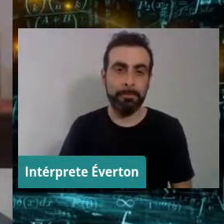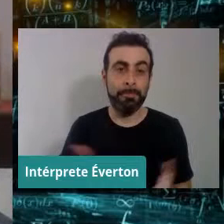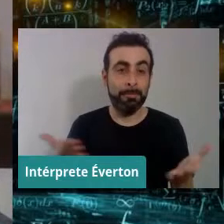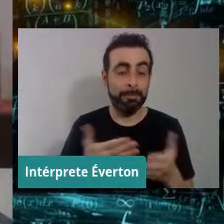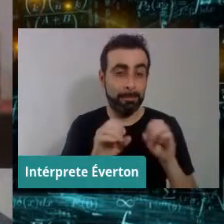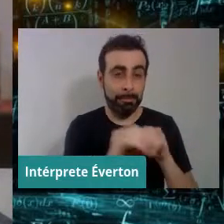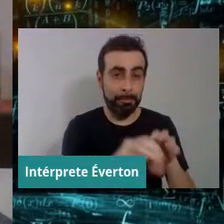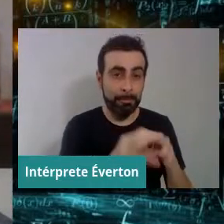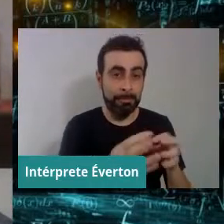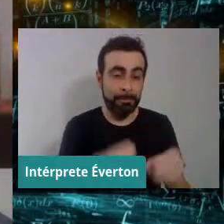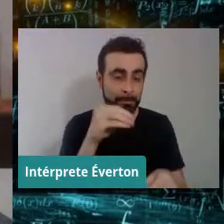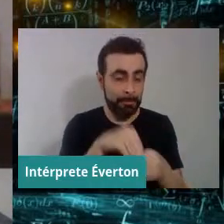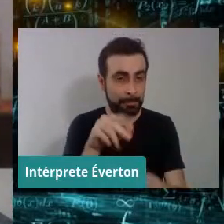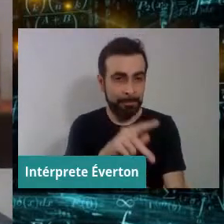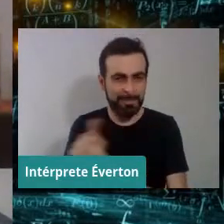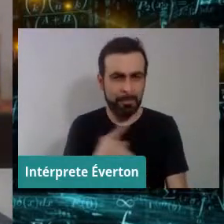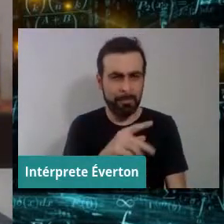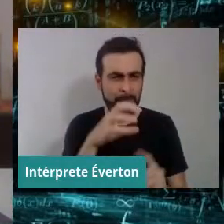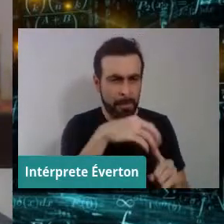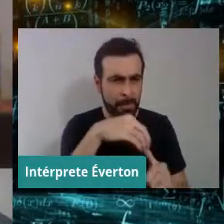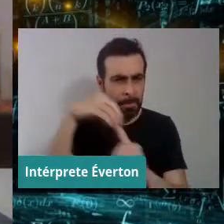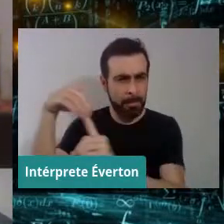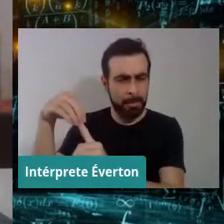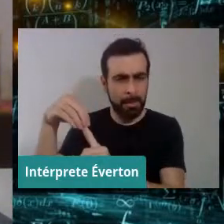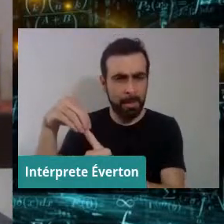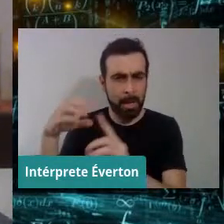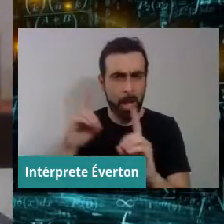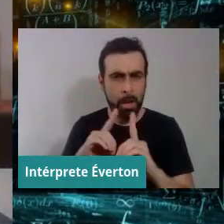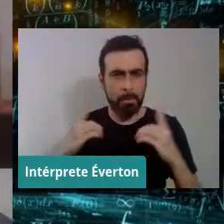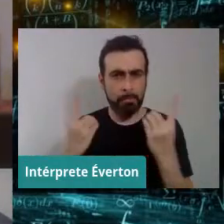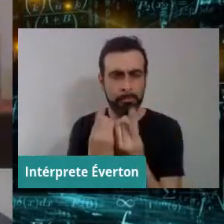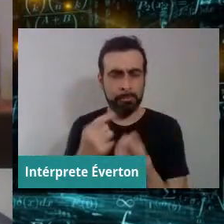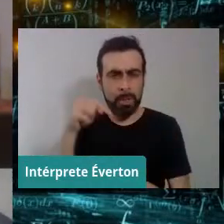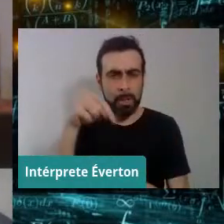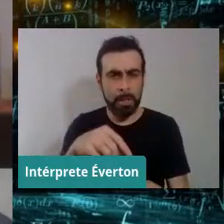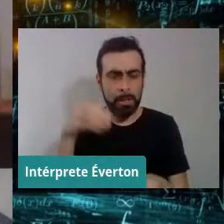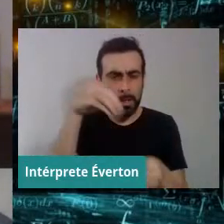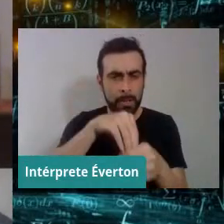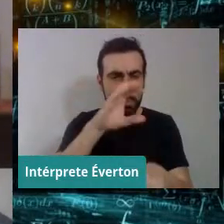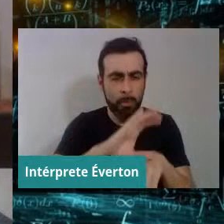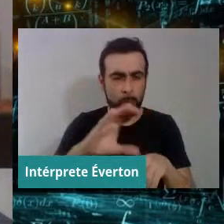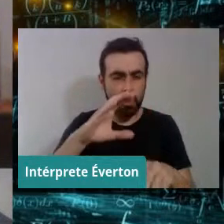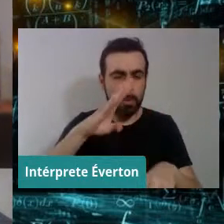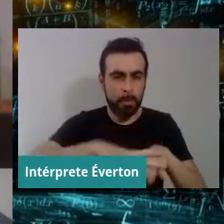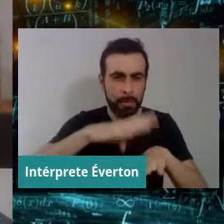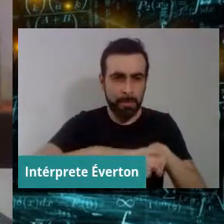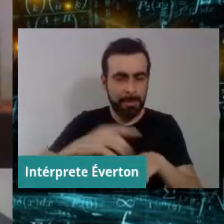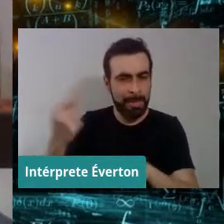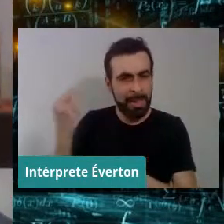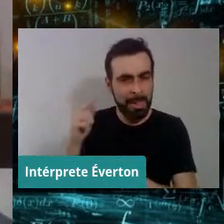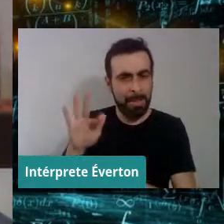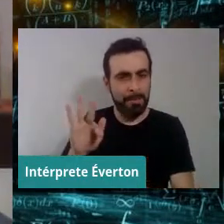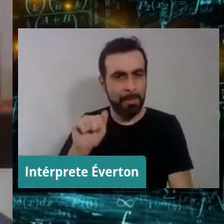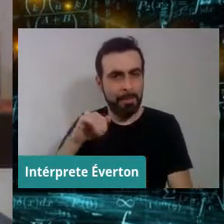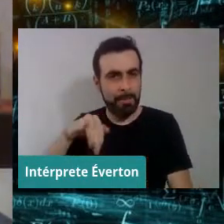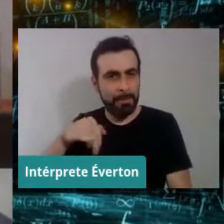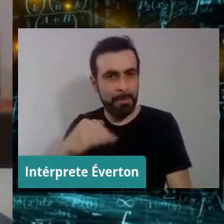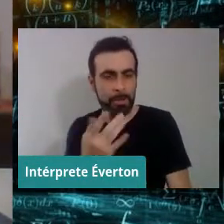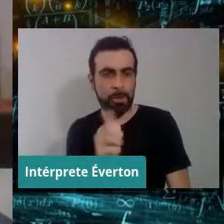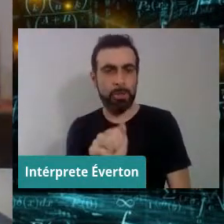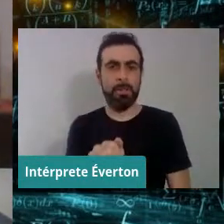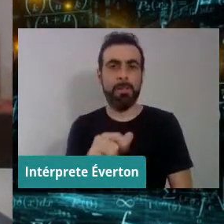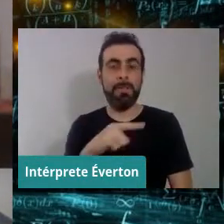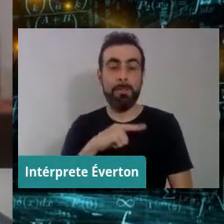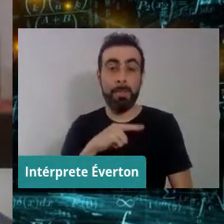como docente e chefe do Departamento de Matemática da antiga Fafija, e exerceu a função de